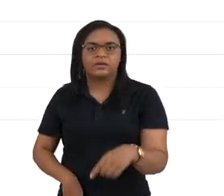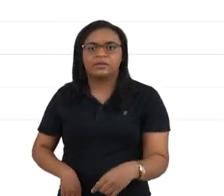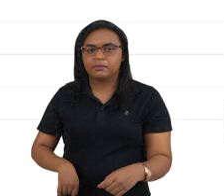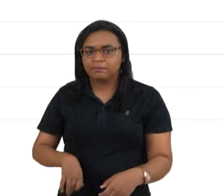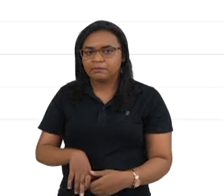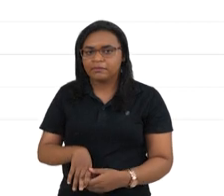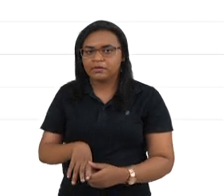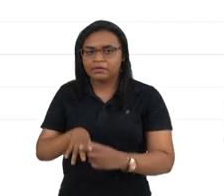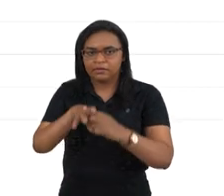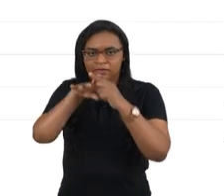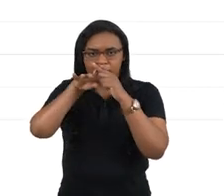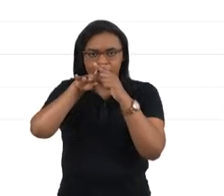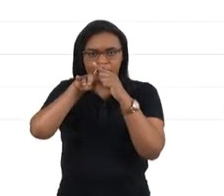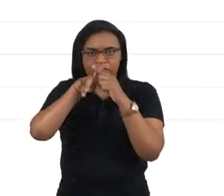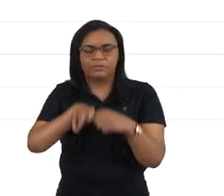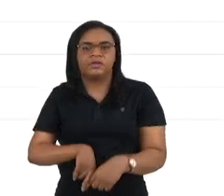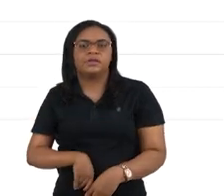ó.